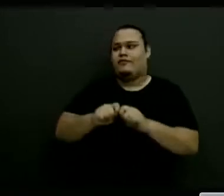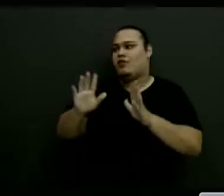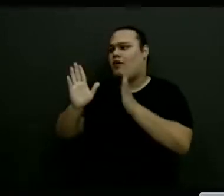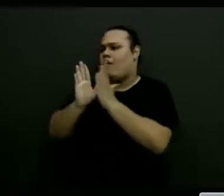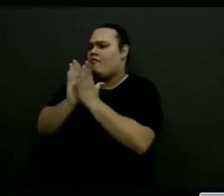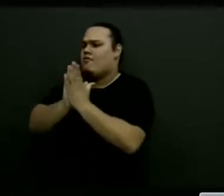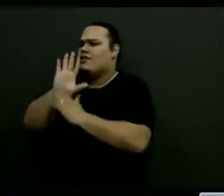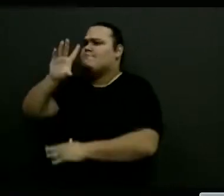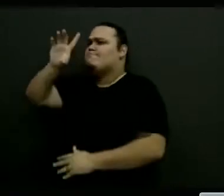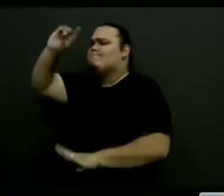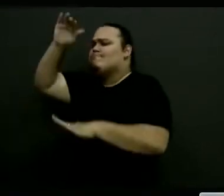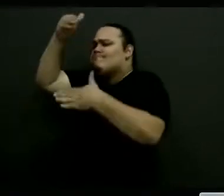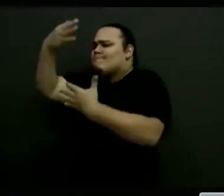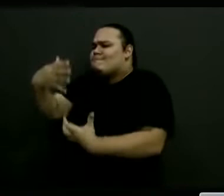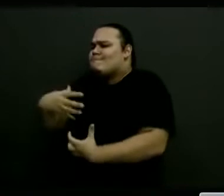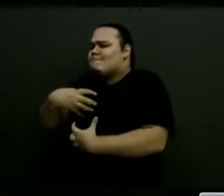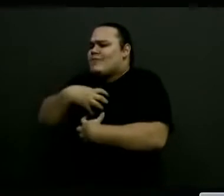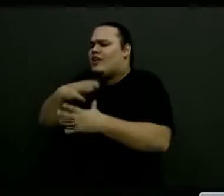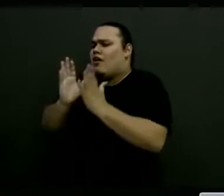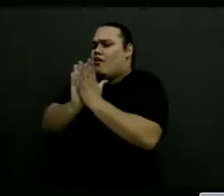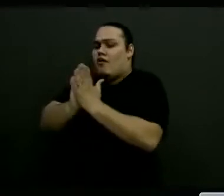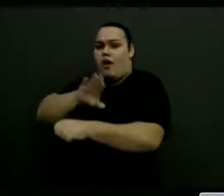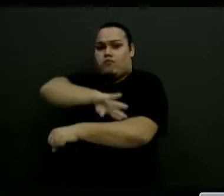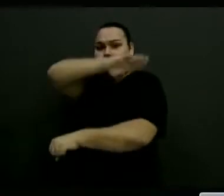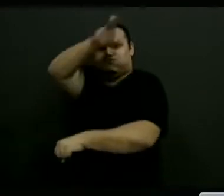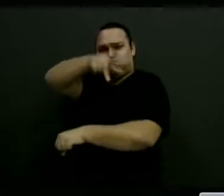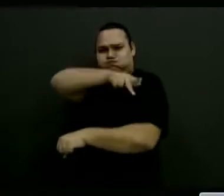Tiago e subiu ao monte para orar.